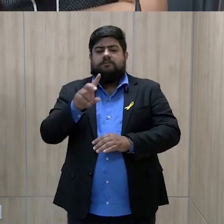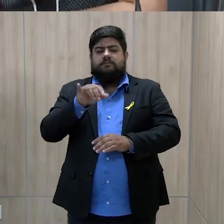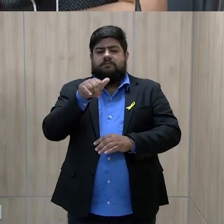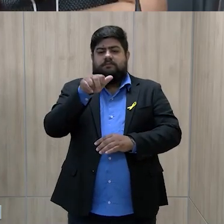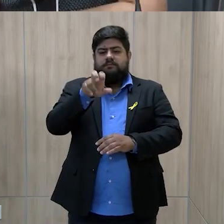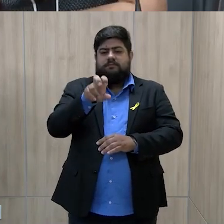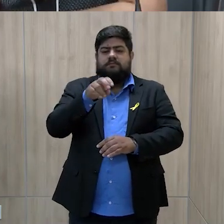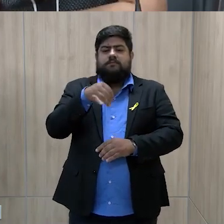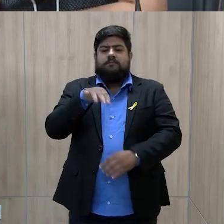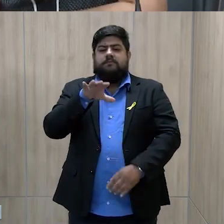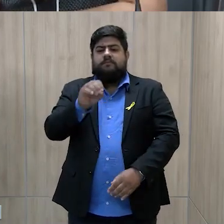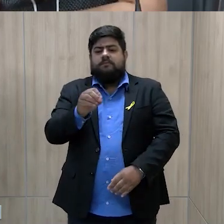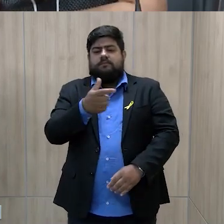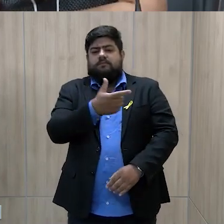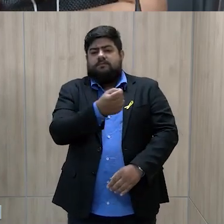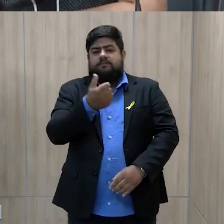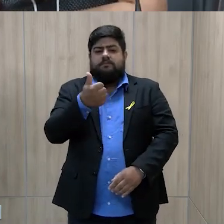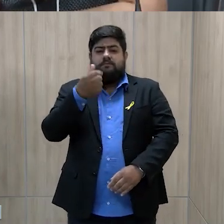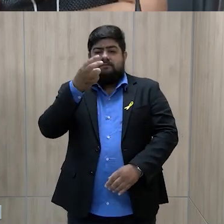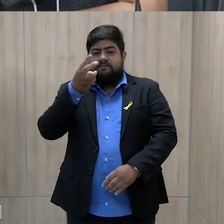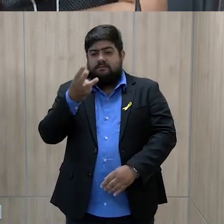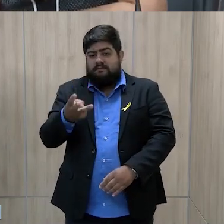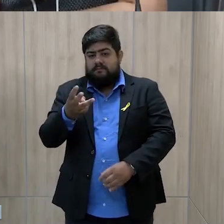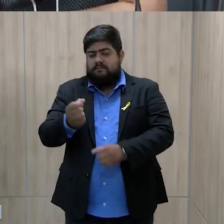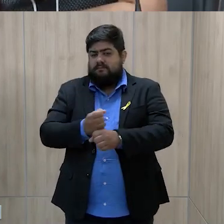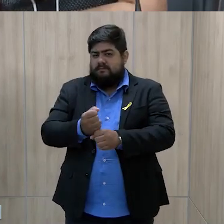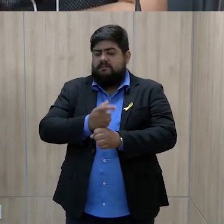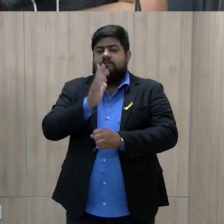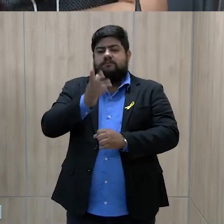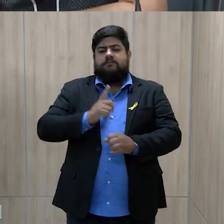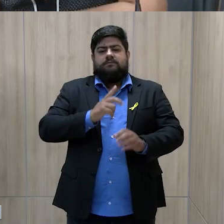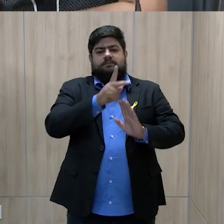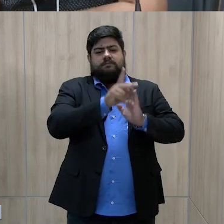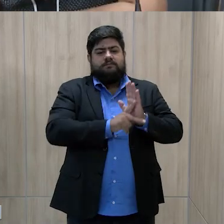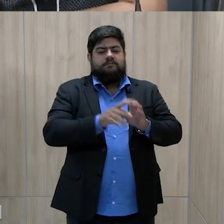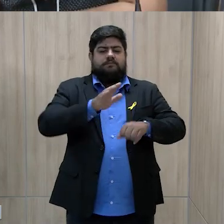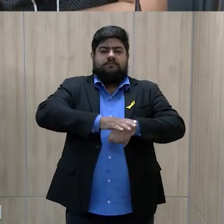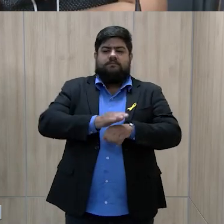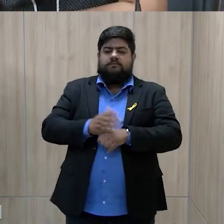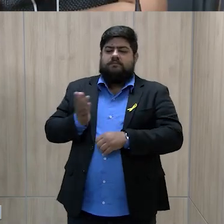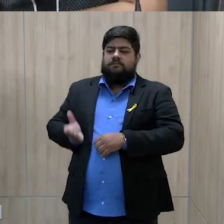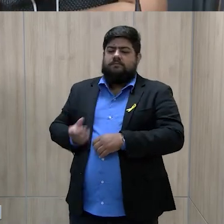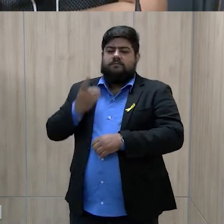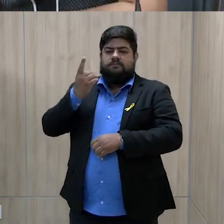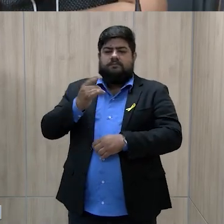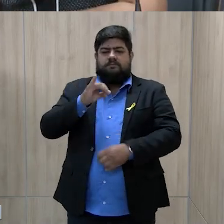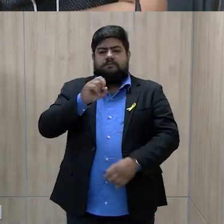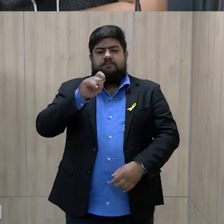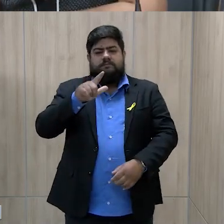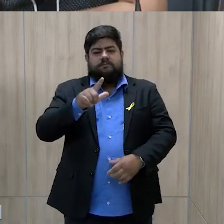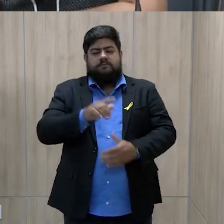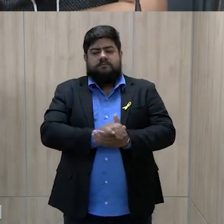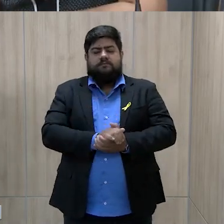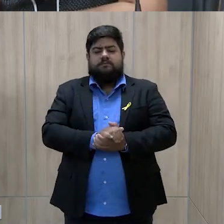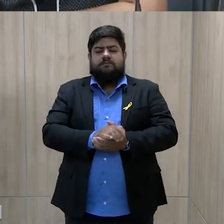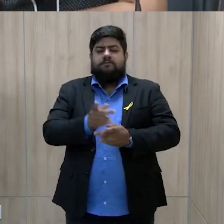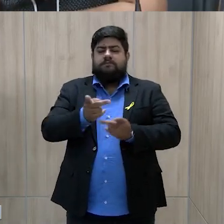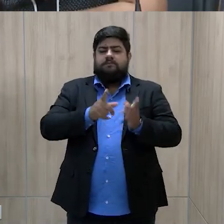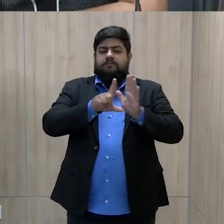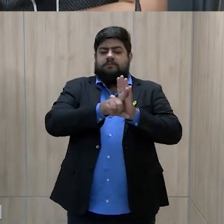29,97 de 15 de março de 2013 a matéria se encontra-se já comparecer do deputado Ismael